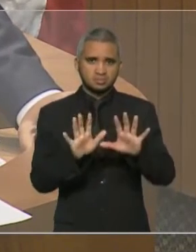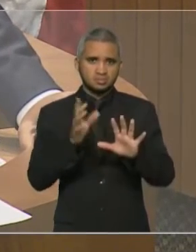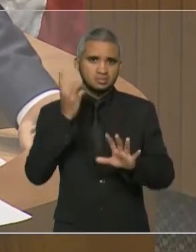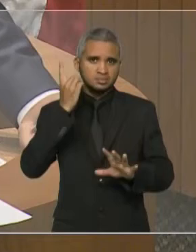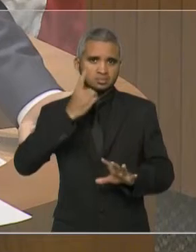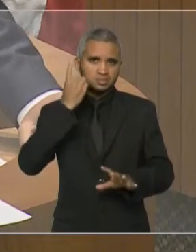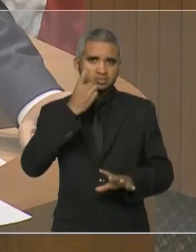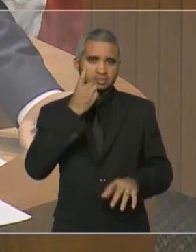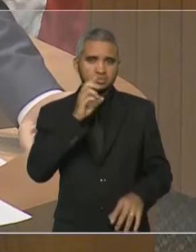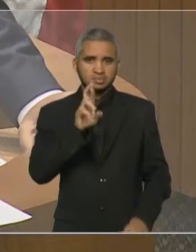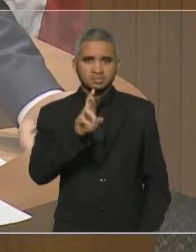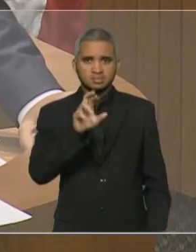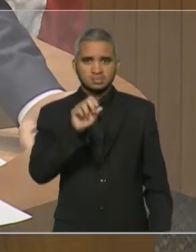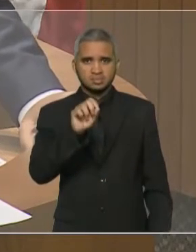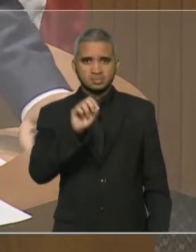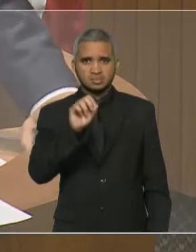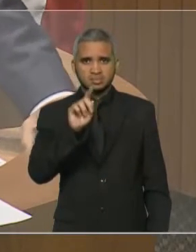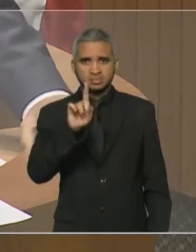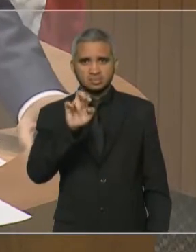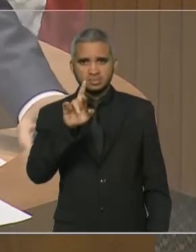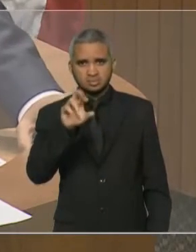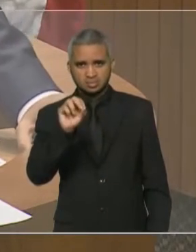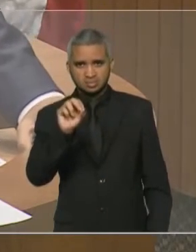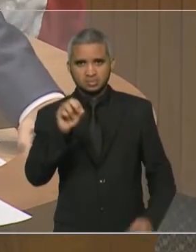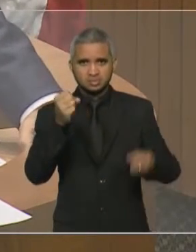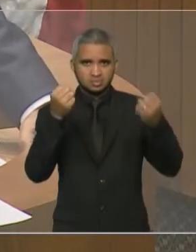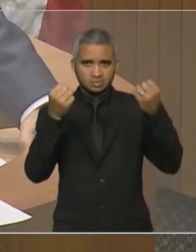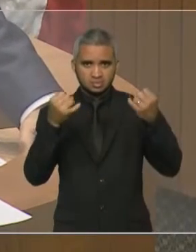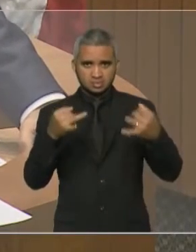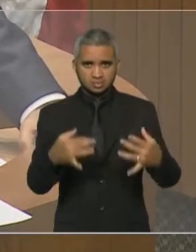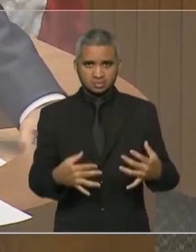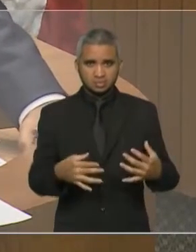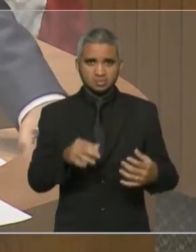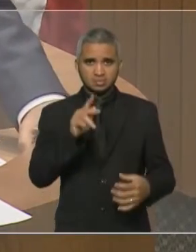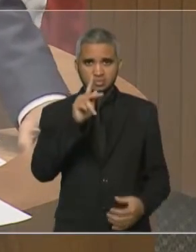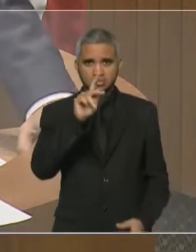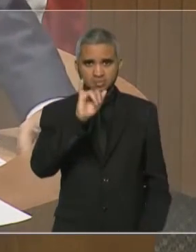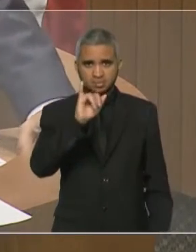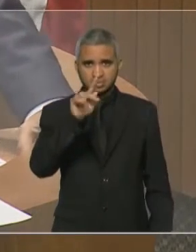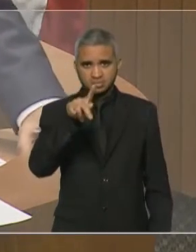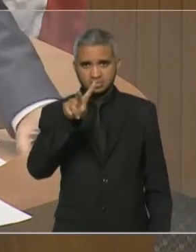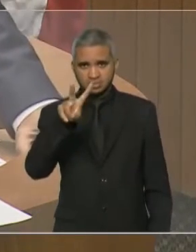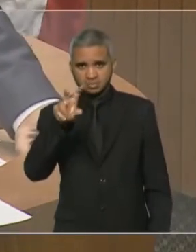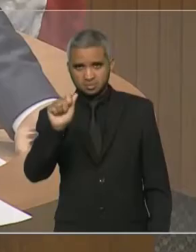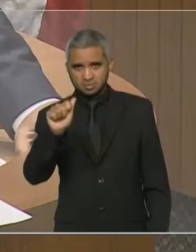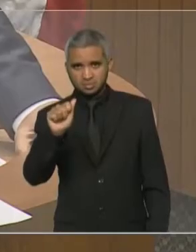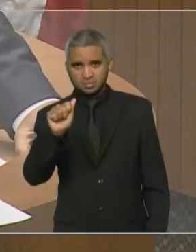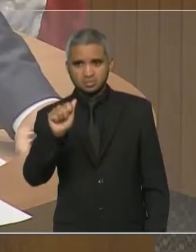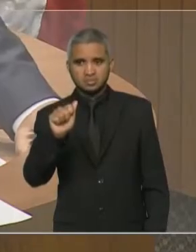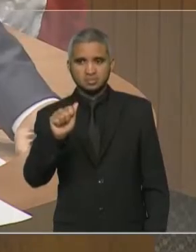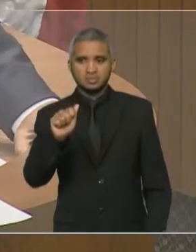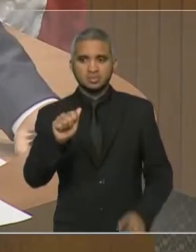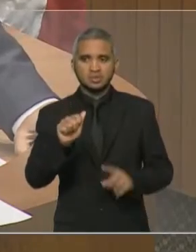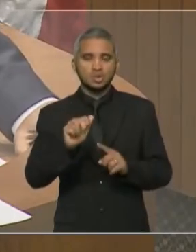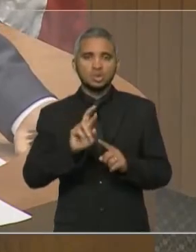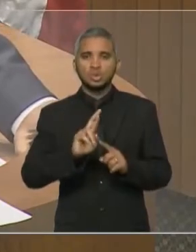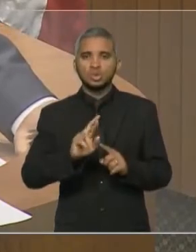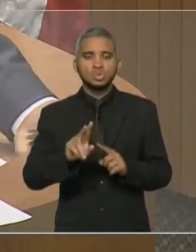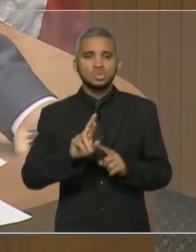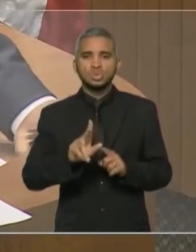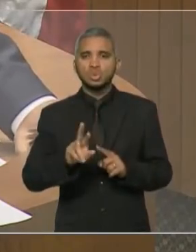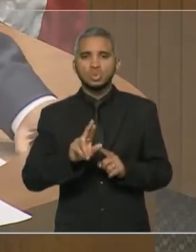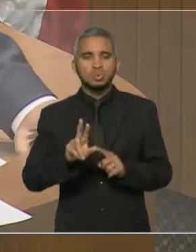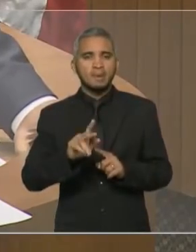tem dito, que o IPVA, ele não representa o maior montante